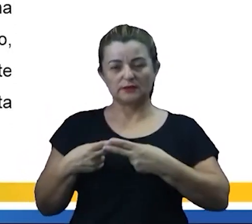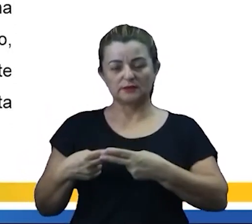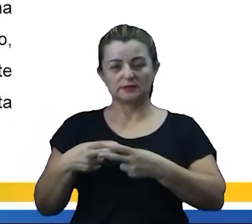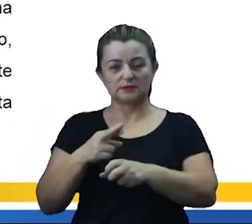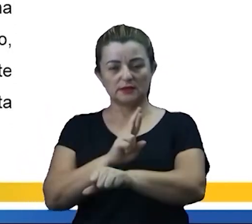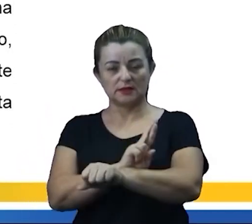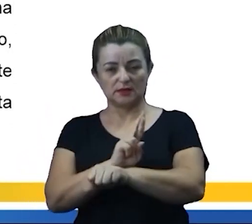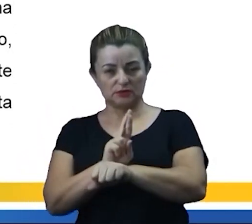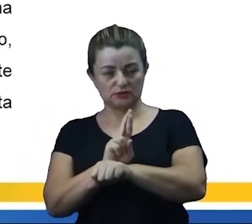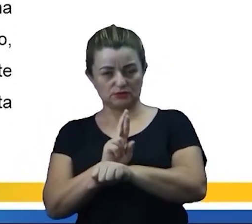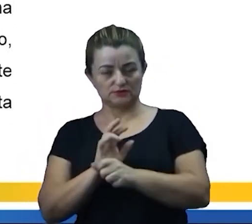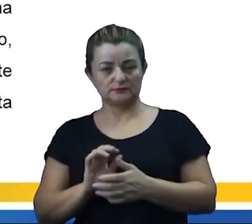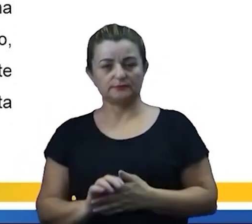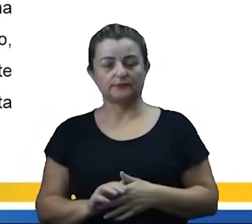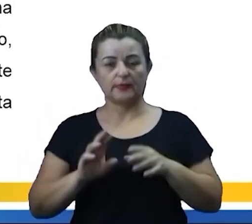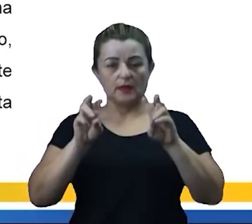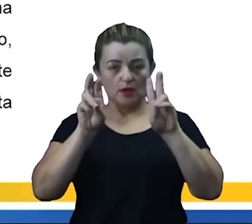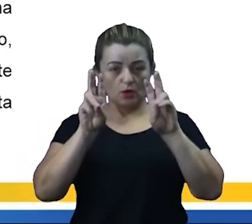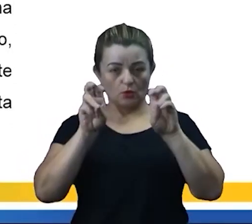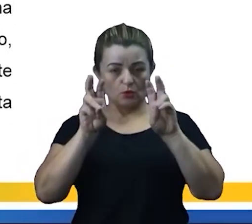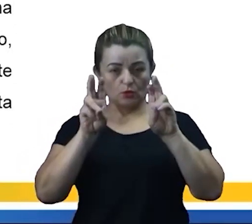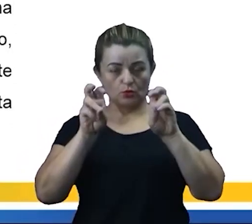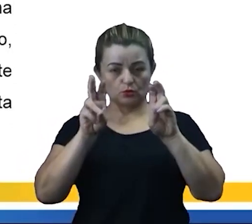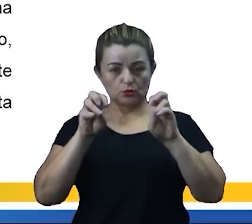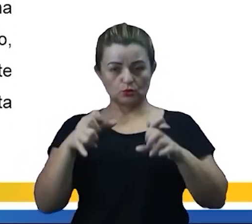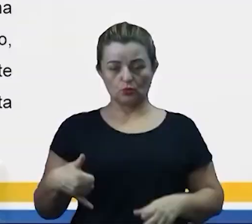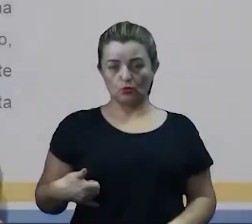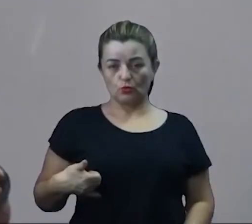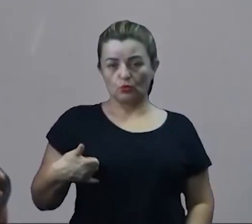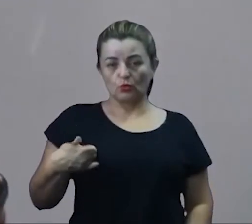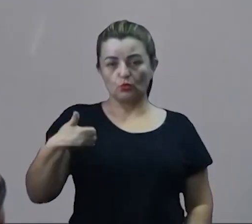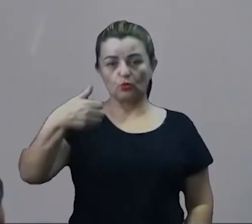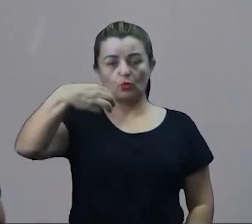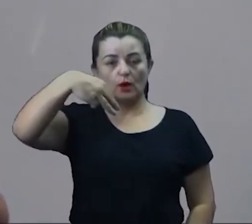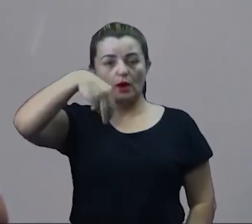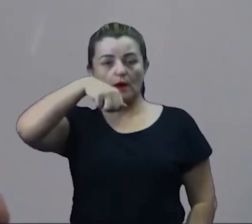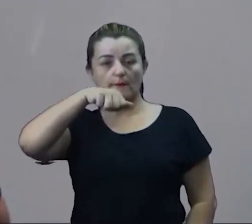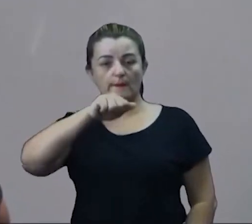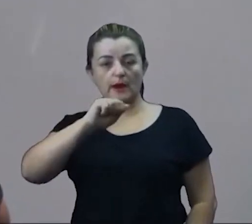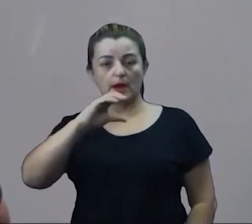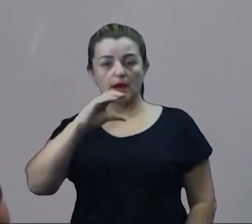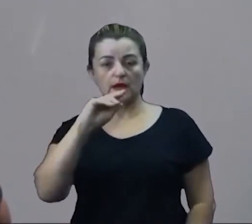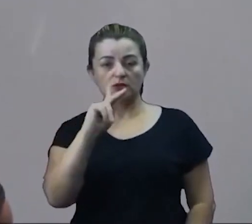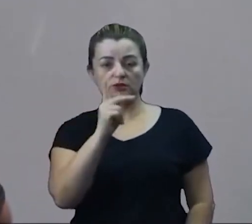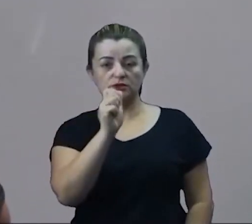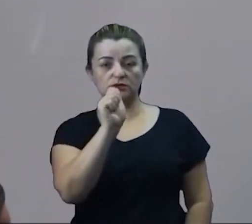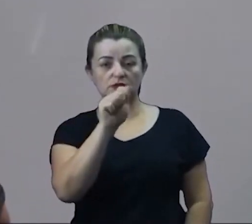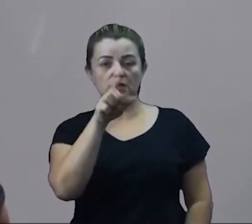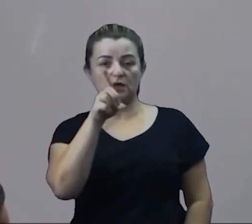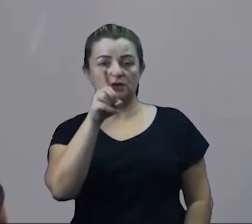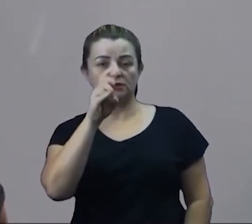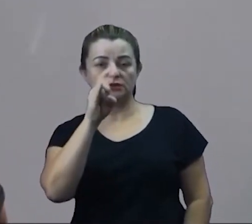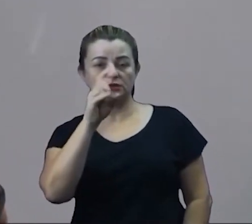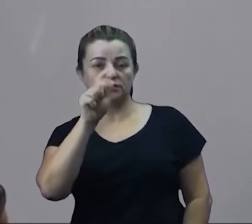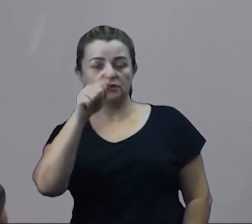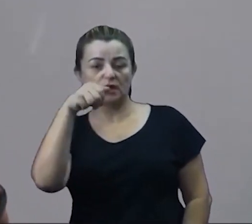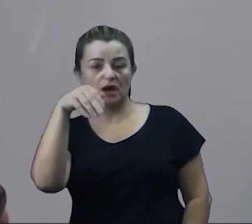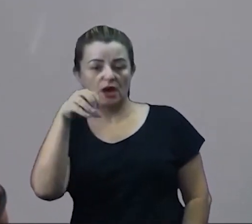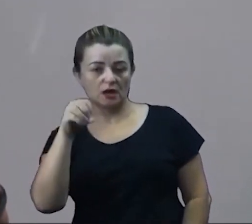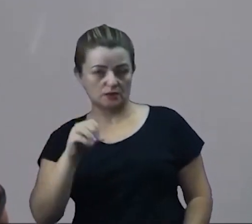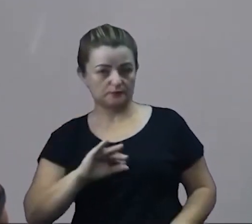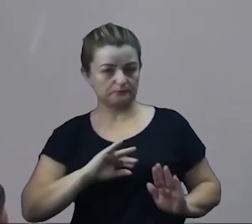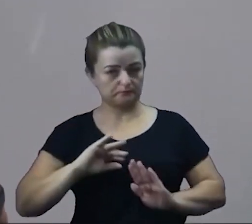Ferreira. O título, ela colocou Orgulho Machadiano. Gente, quero lembrar para vocês que o título da redação do Enem, ele